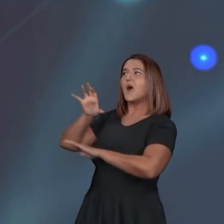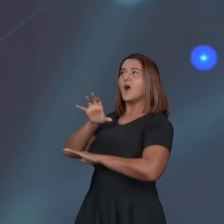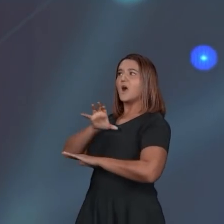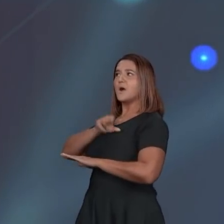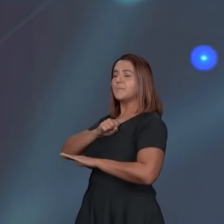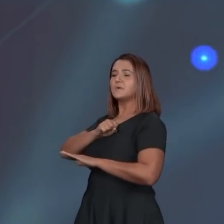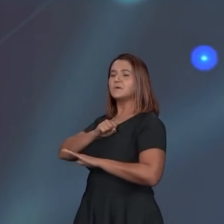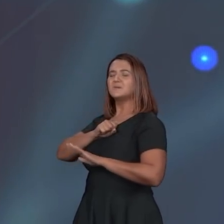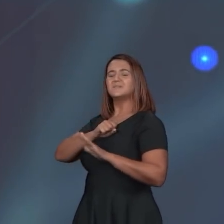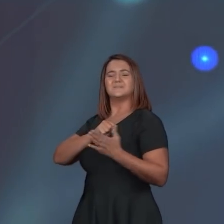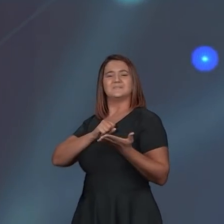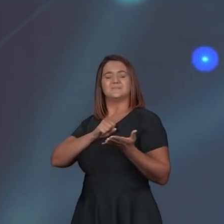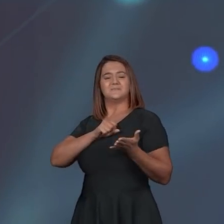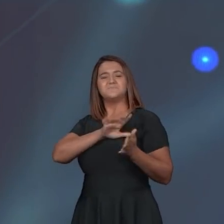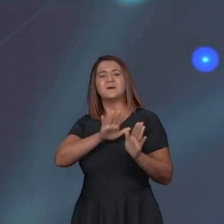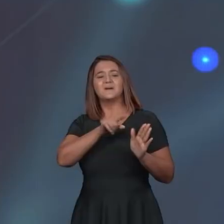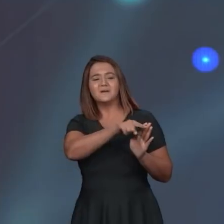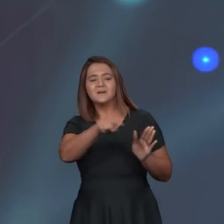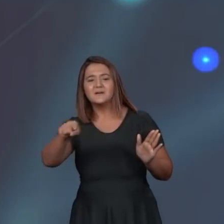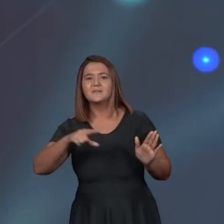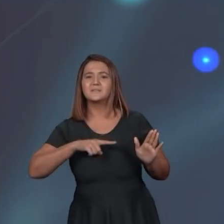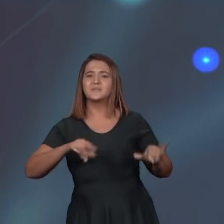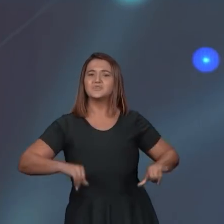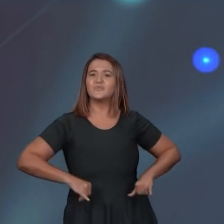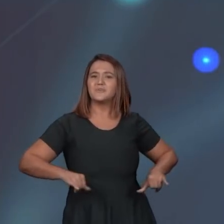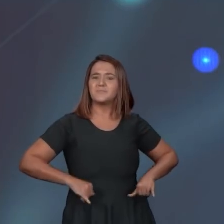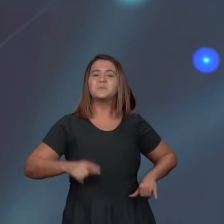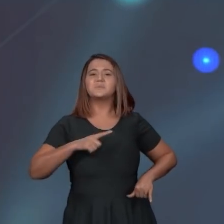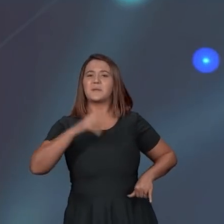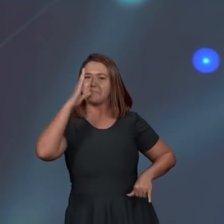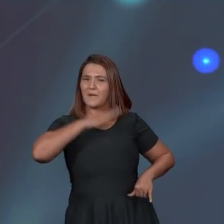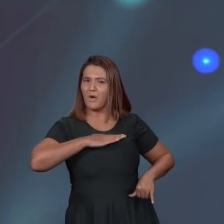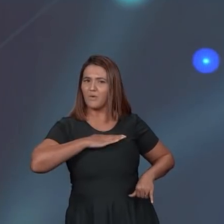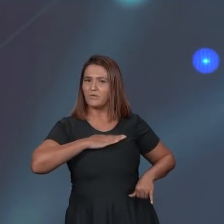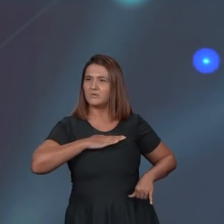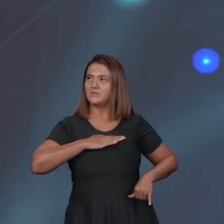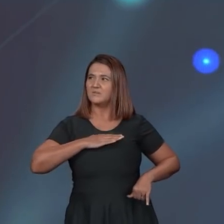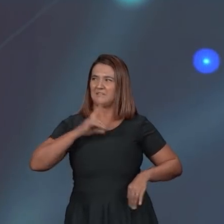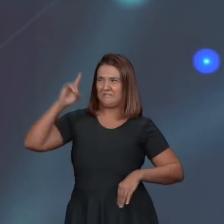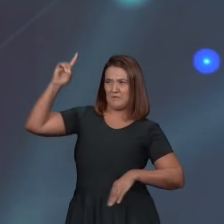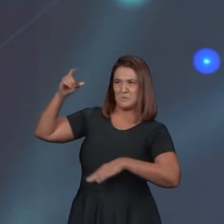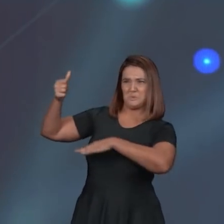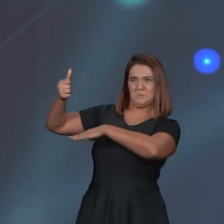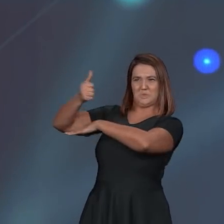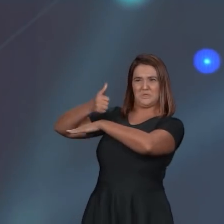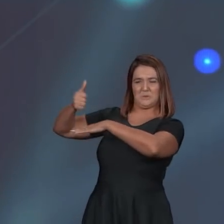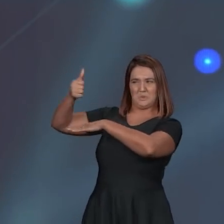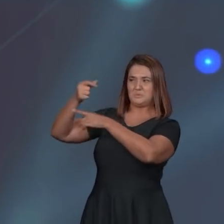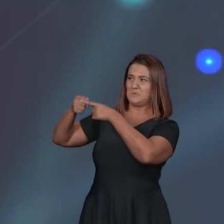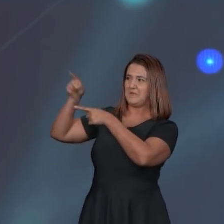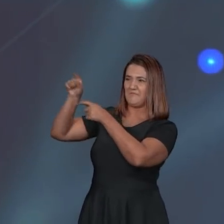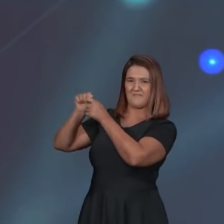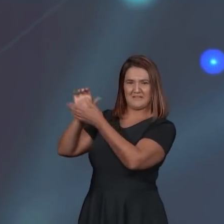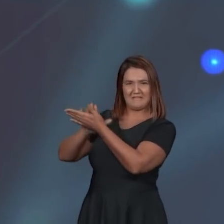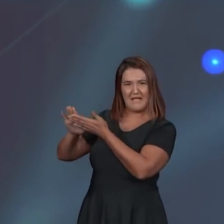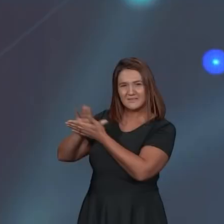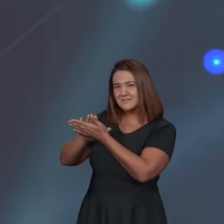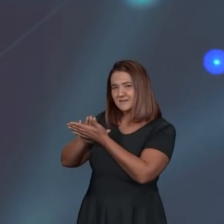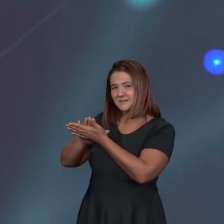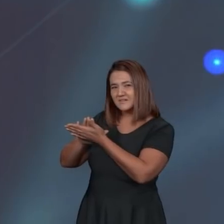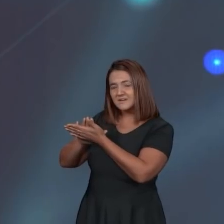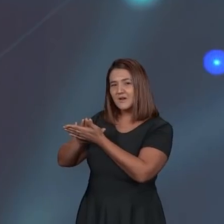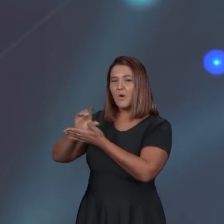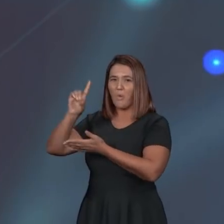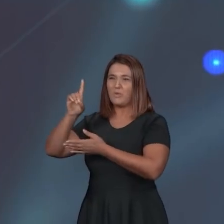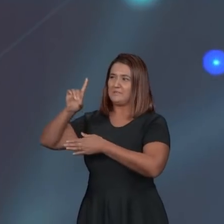mal existe. Se o mal existe, ou então Deus não é todo-poderoso porque ele não pôde impedir o mal, ou ele é